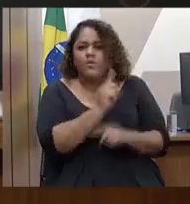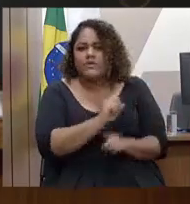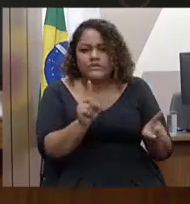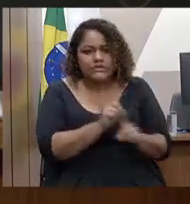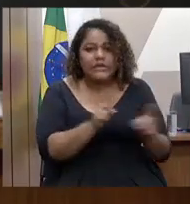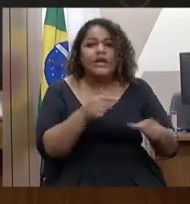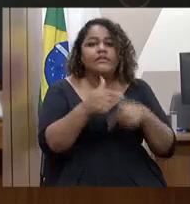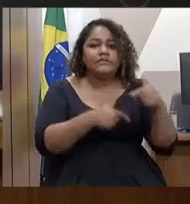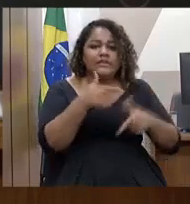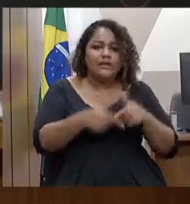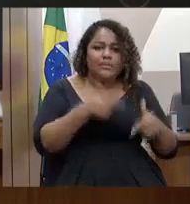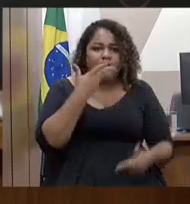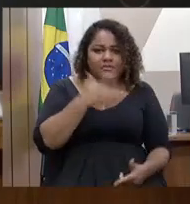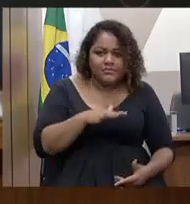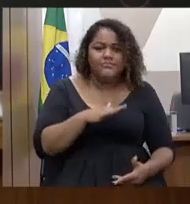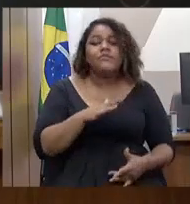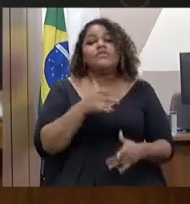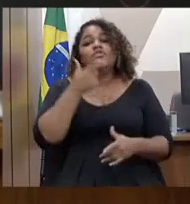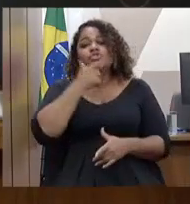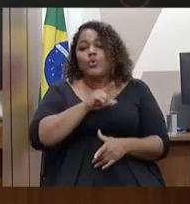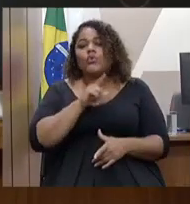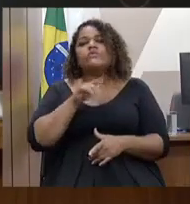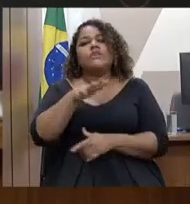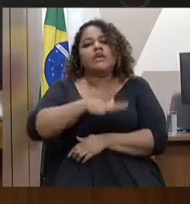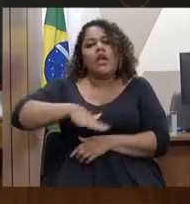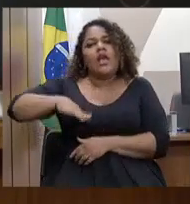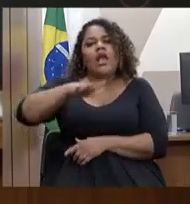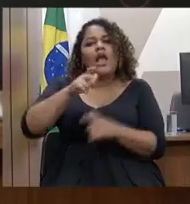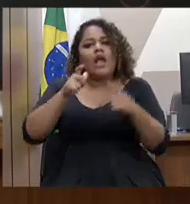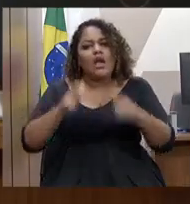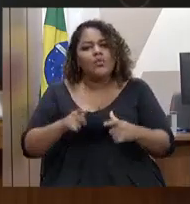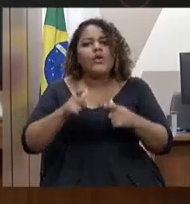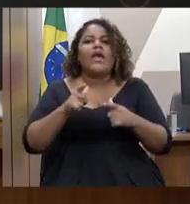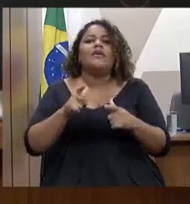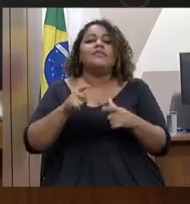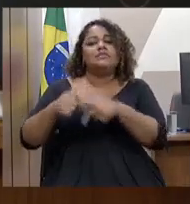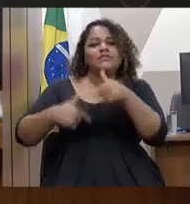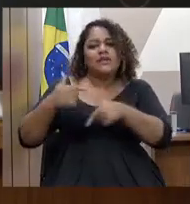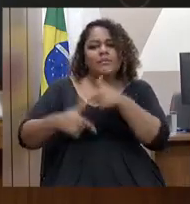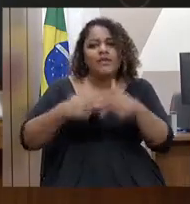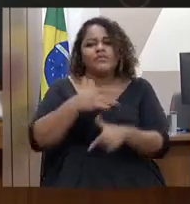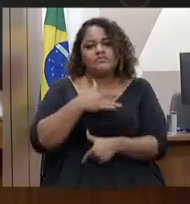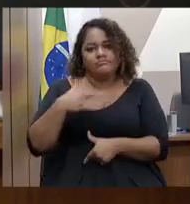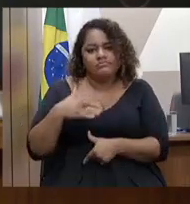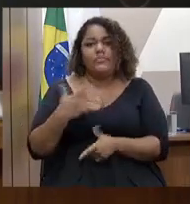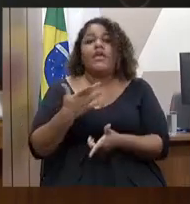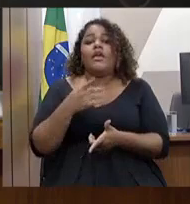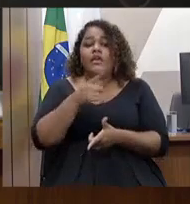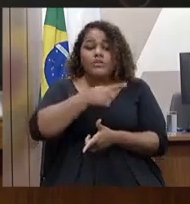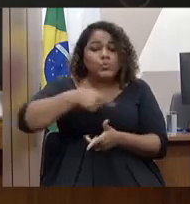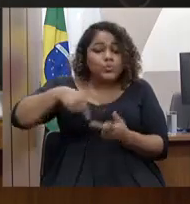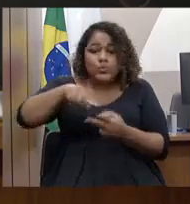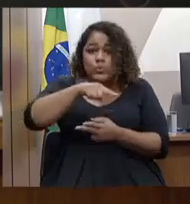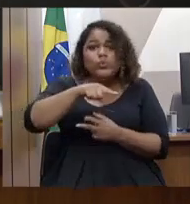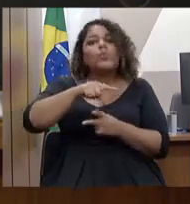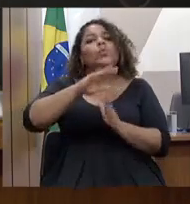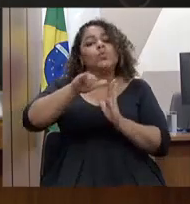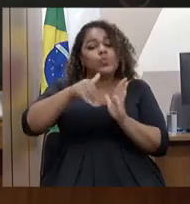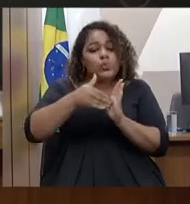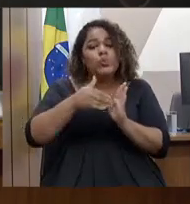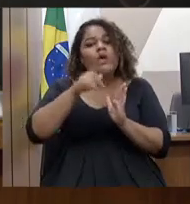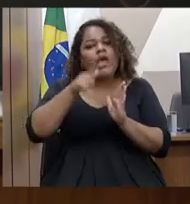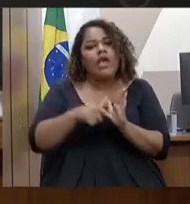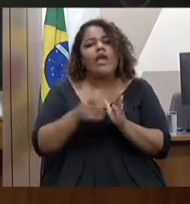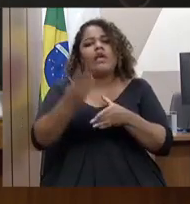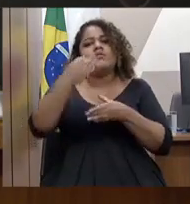o ambiente de trabalho saudável na sua perspectiva maior nós estamos falando de dignidade humana e para isso a gente tem que estar no ambiente de